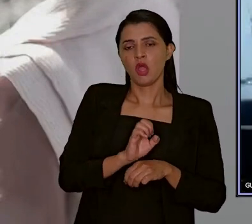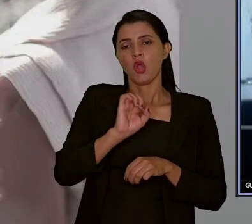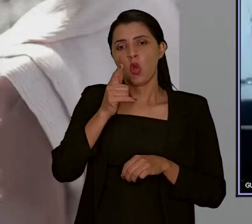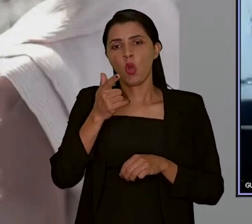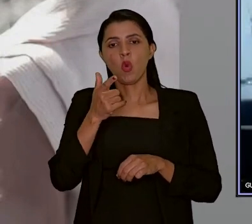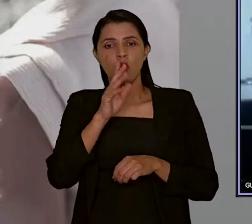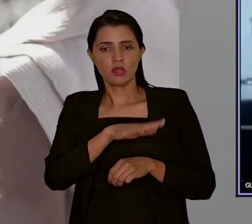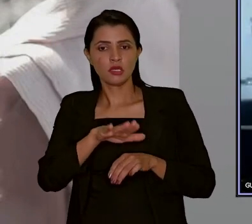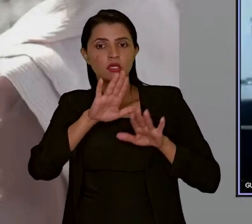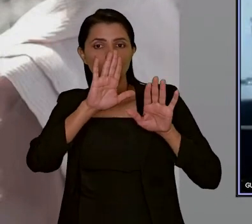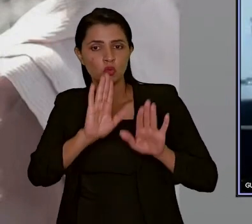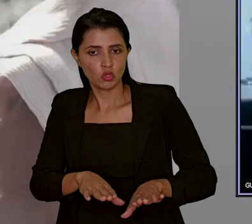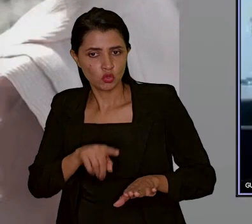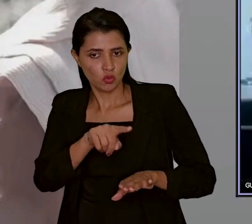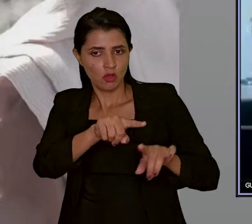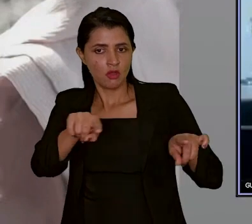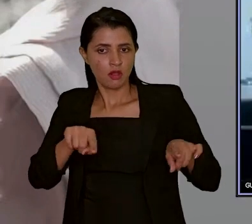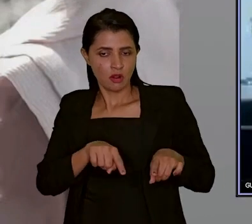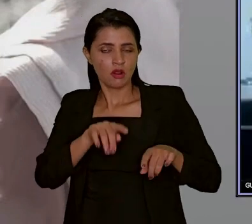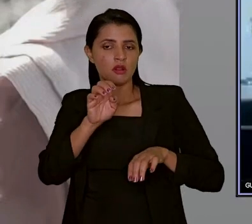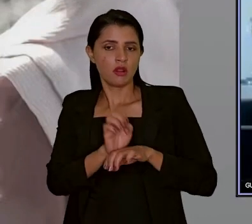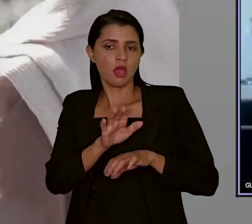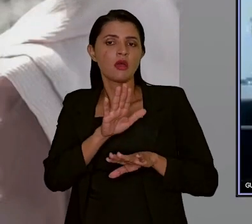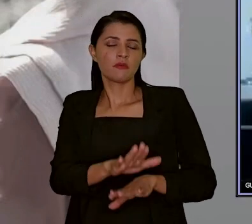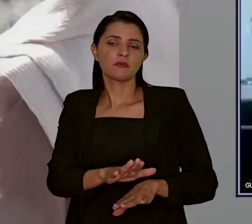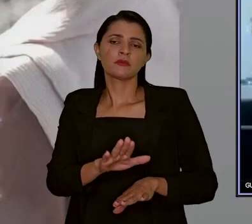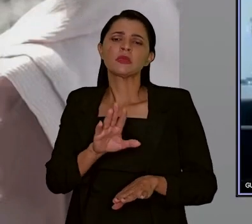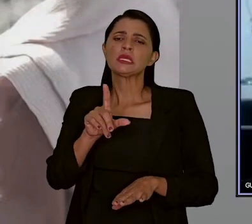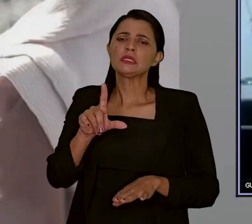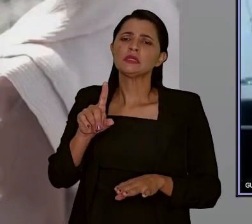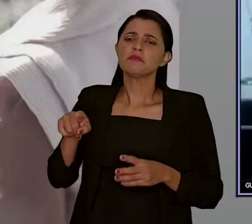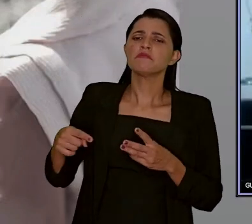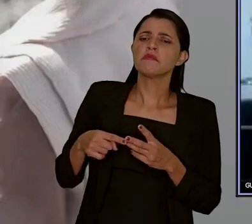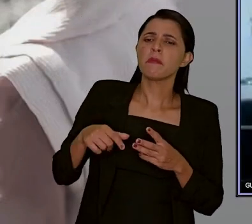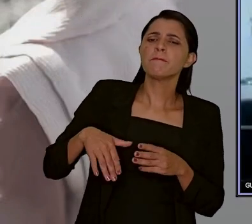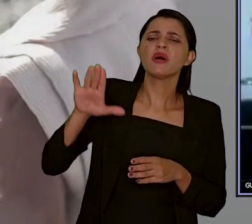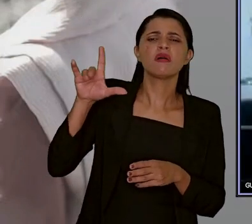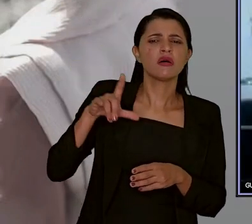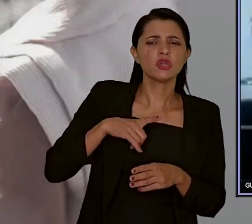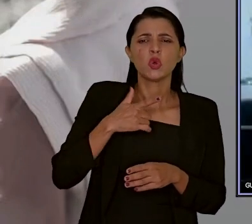no território do Estado requerido, se, além disso, algumas outras